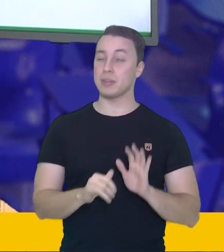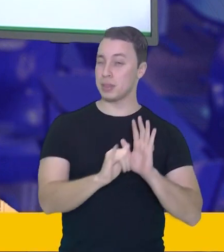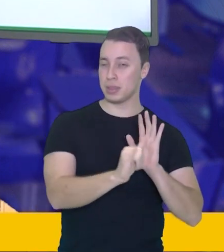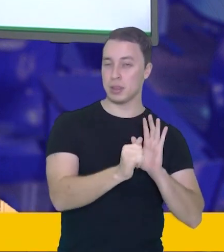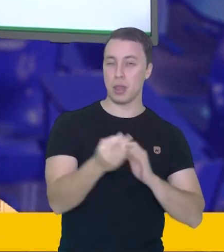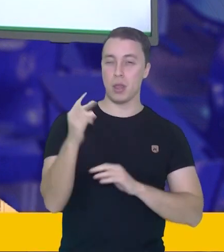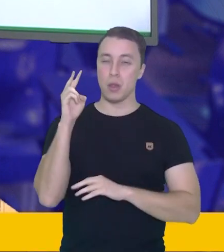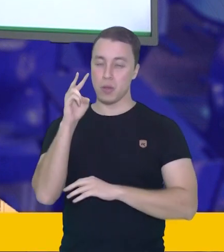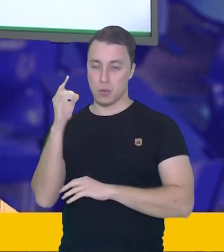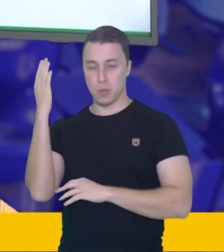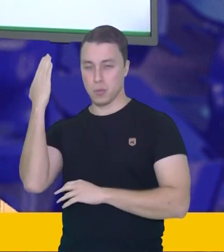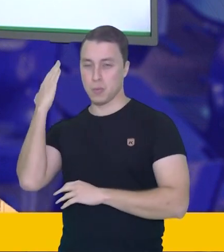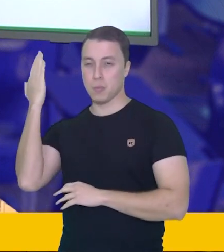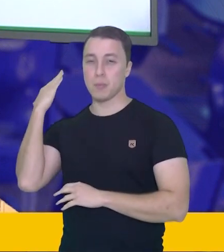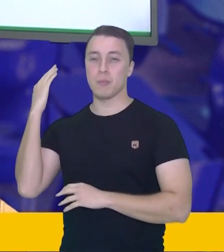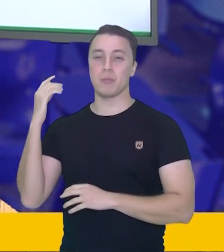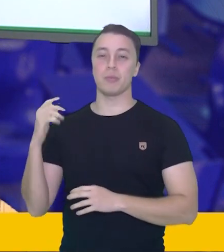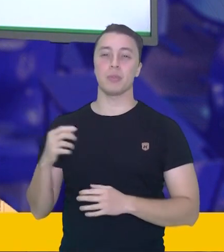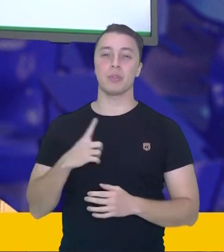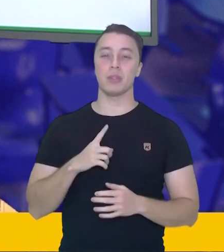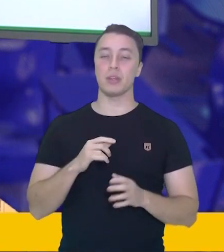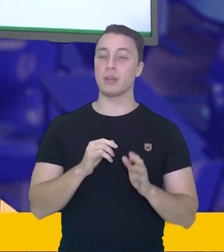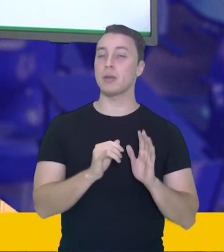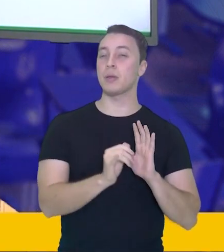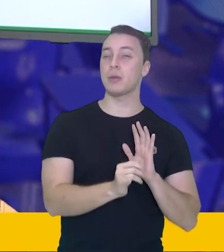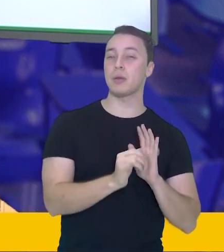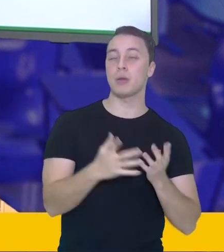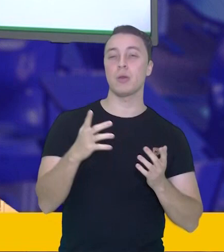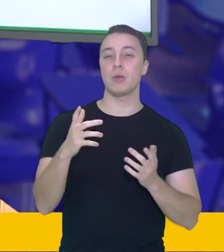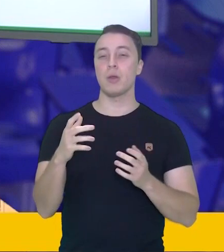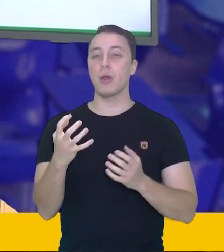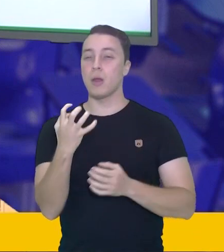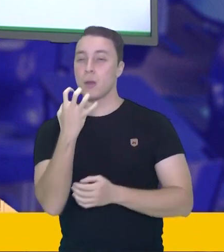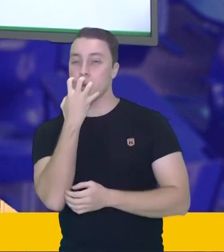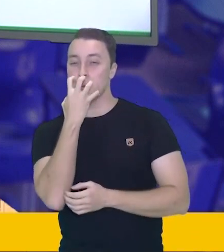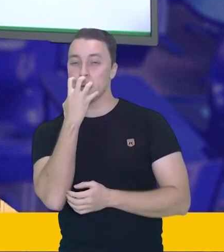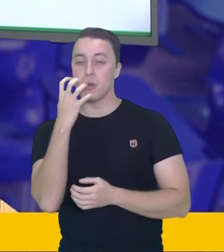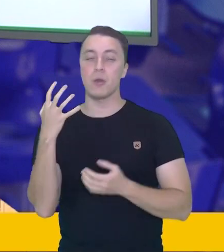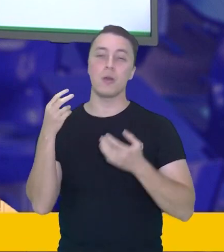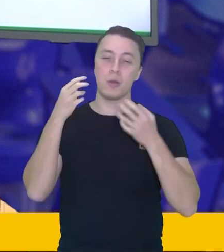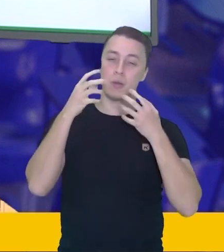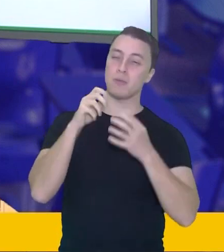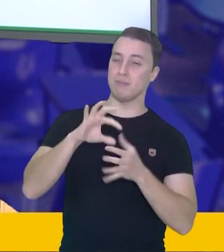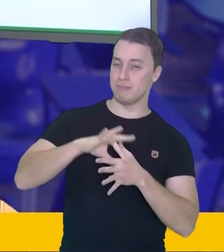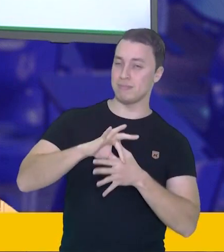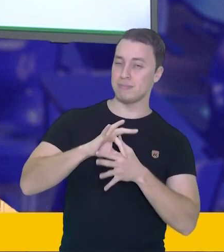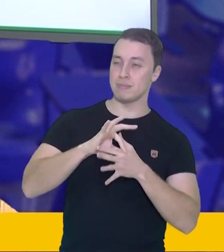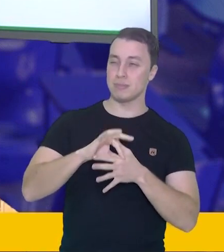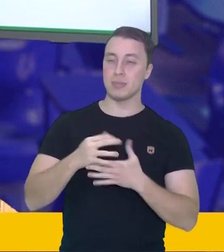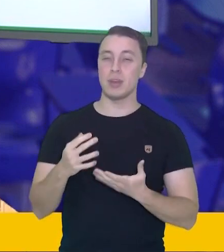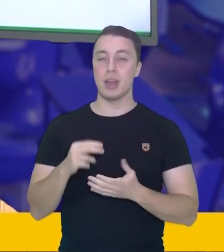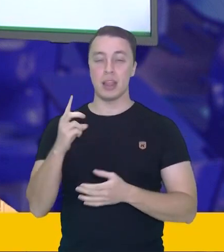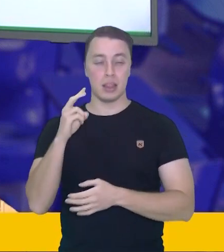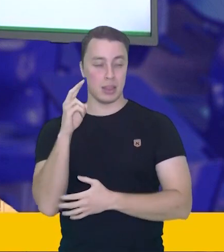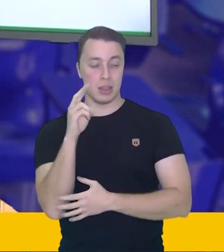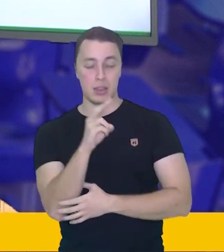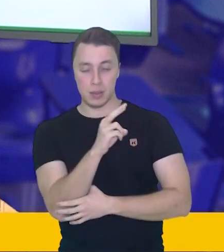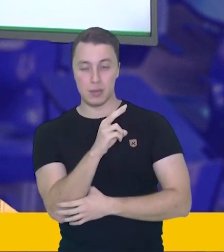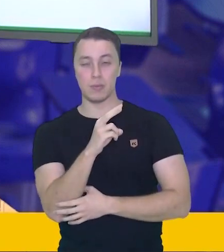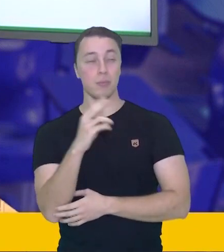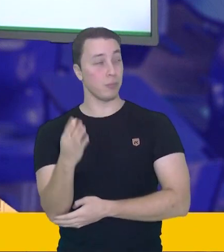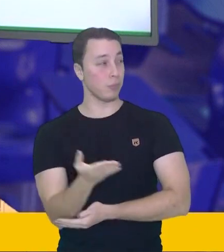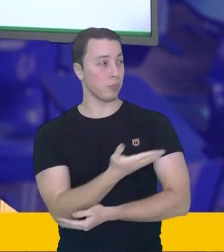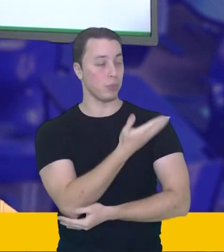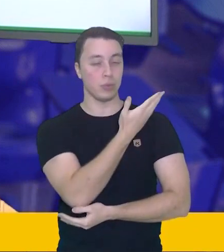fábula, nós vimos na aula passada a fábula O Cão e a Carne. Através dela, nós podemos observar